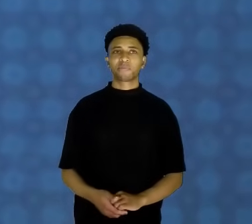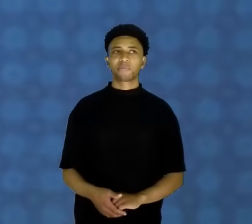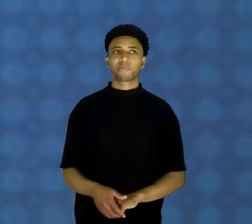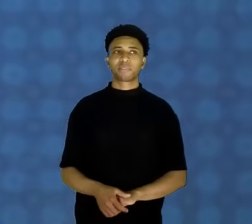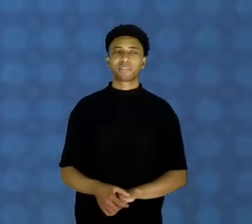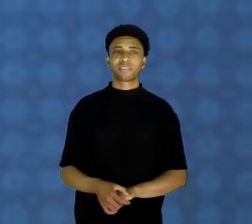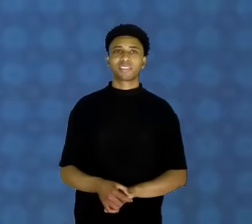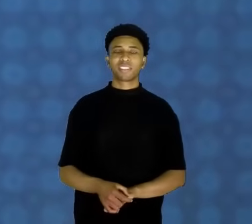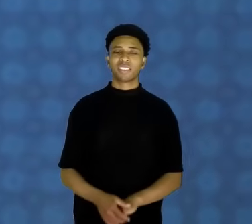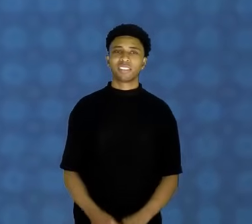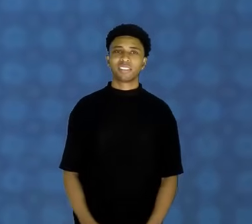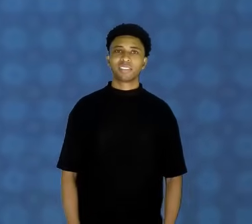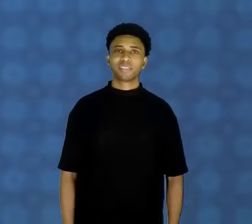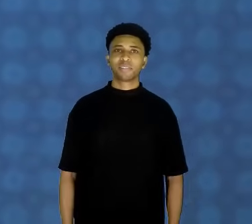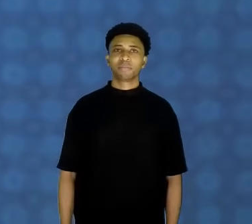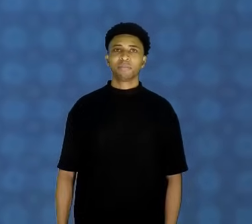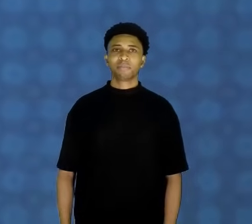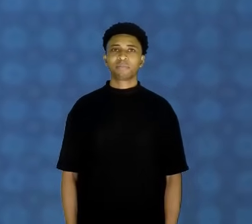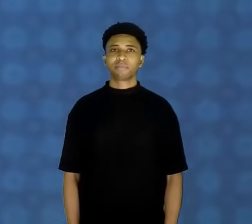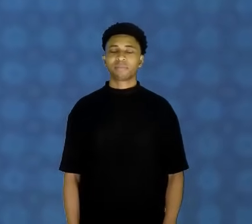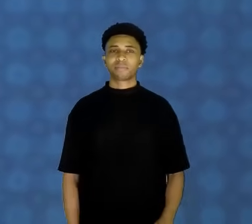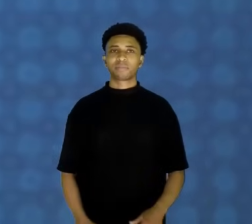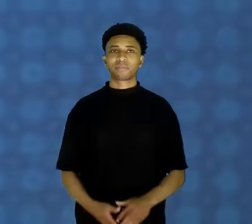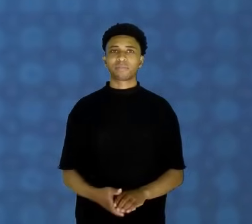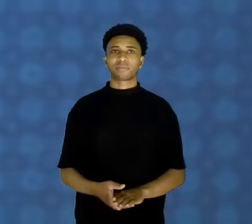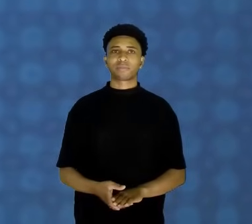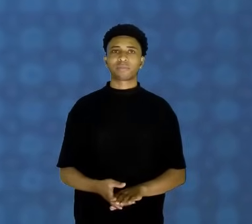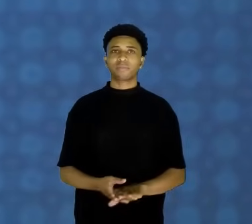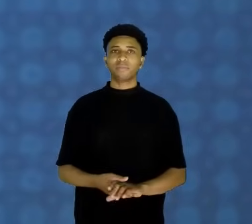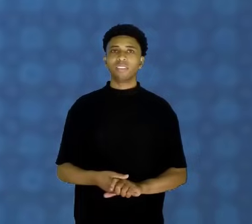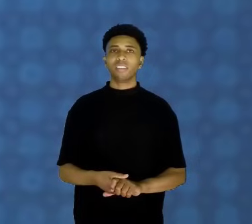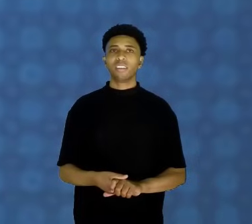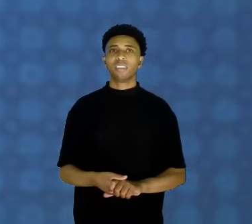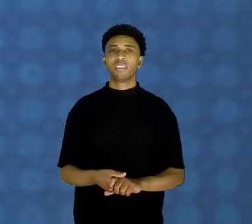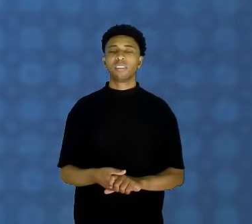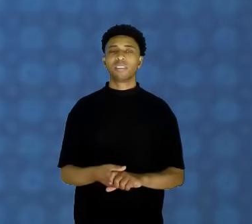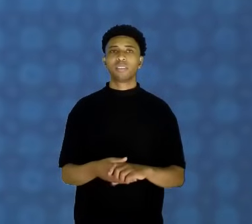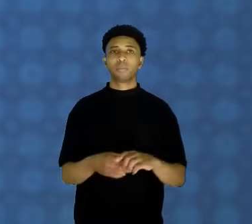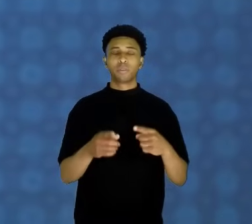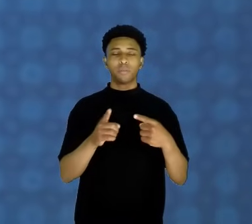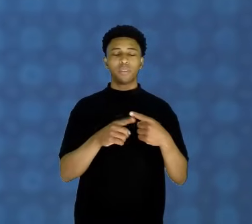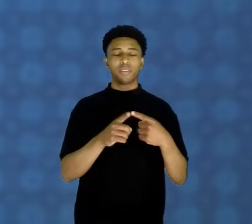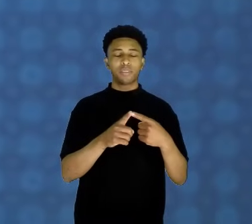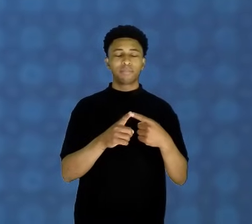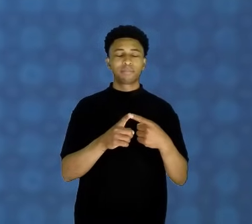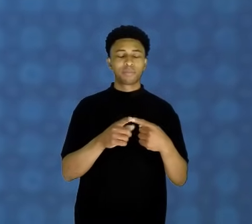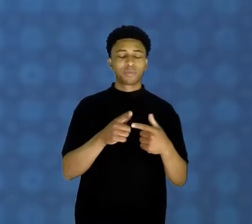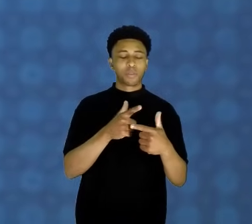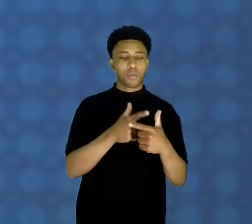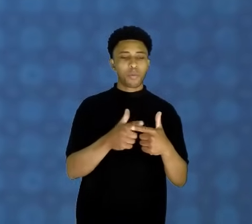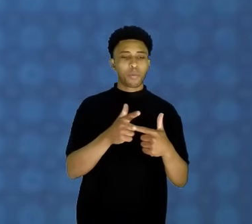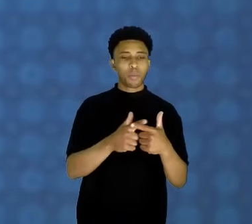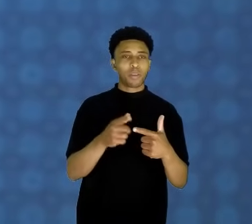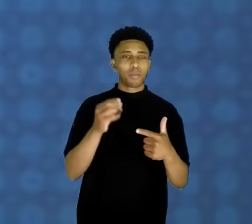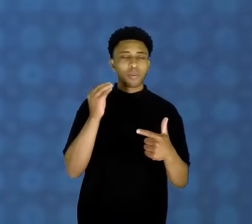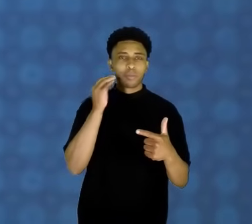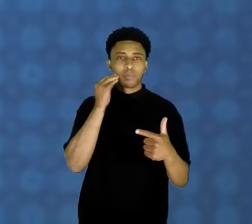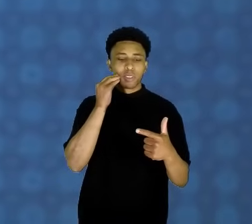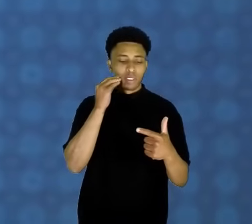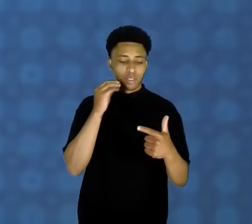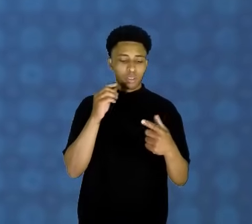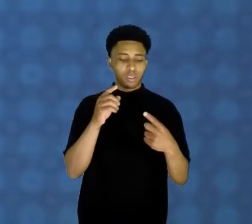só o primeiro. Vamos lembrar para encerrar? Teste do problema é o primeiro. Teste do